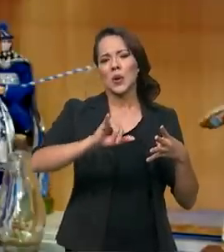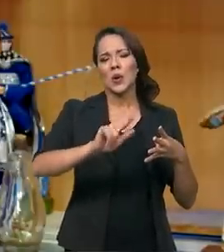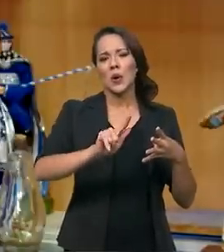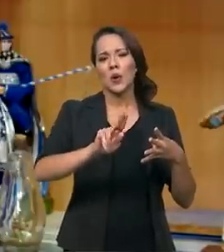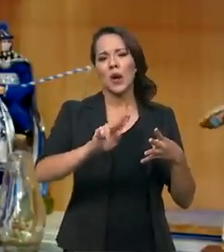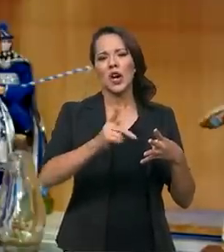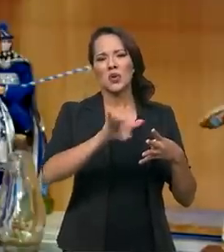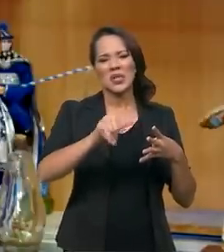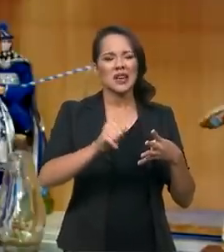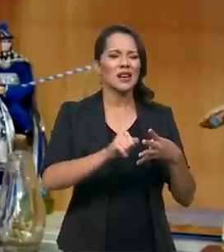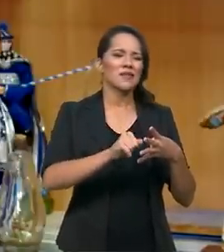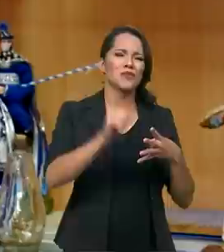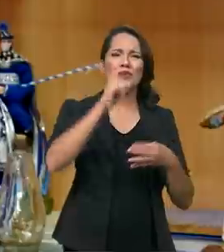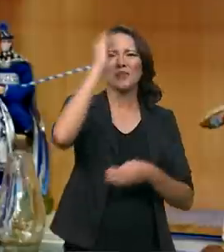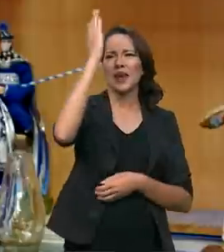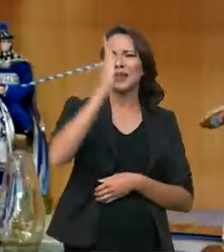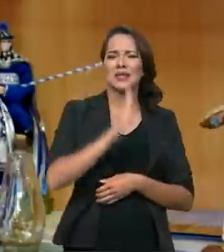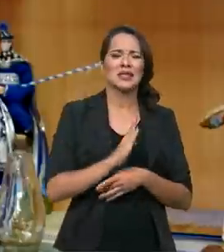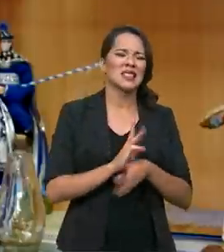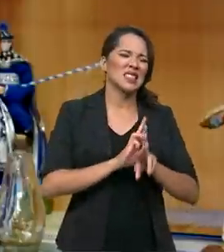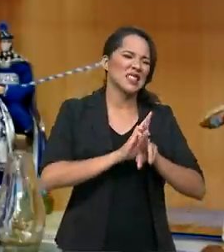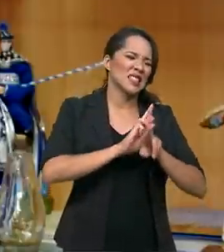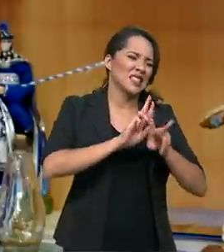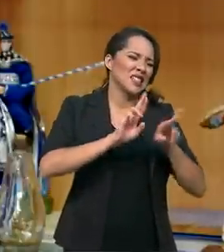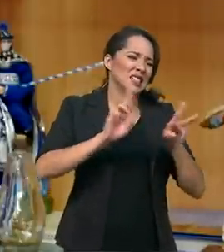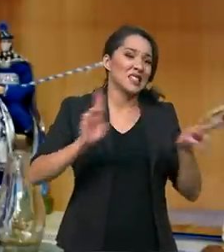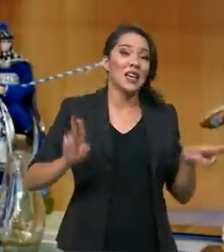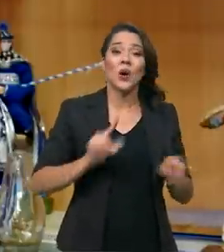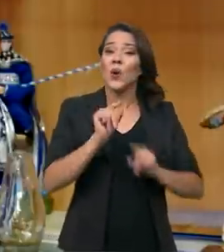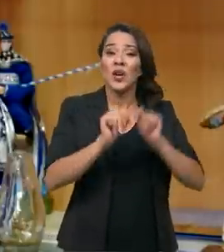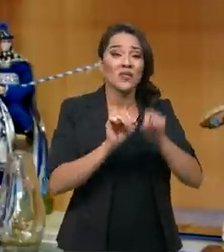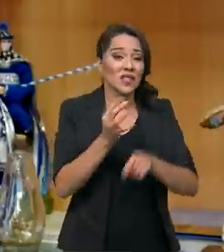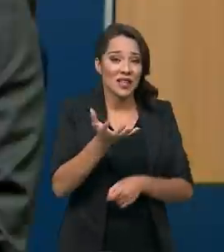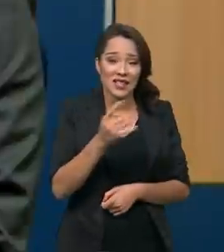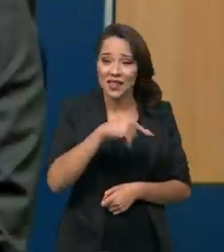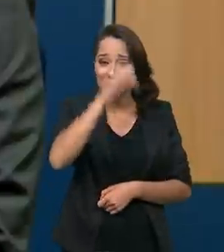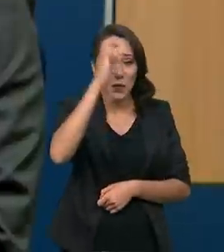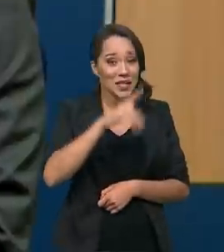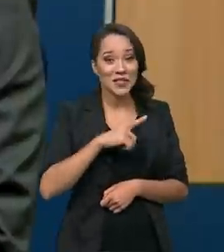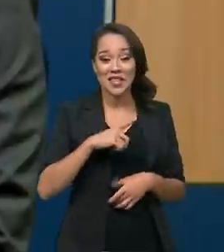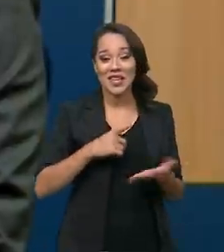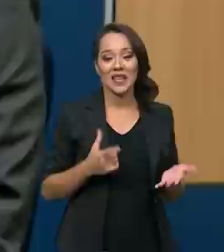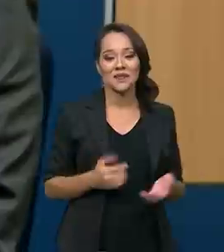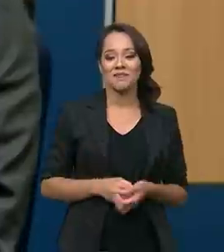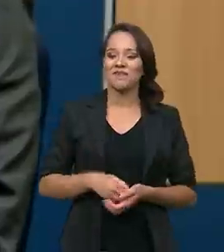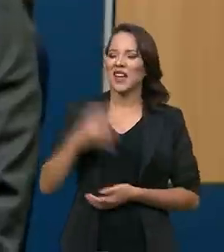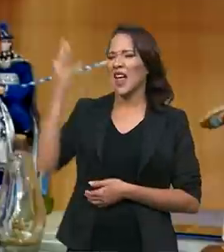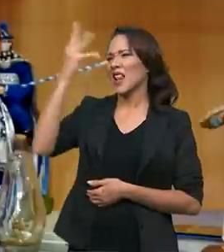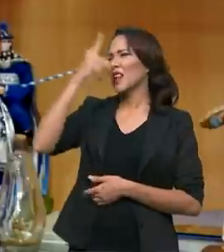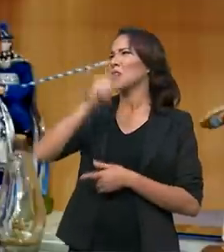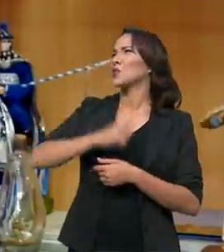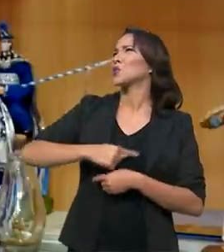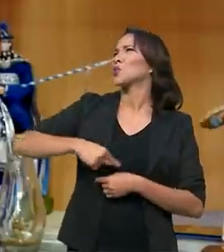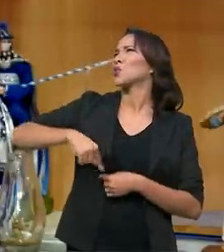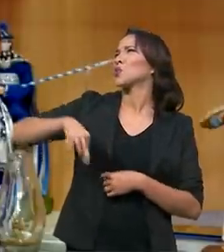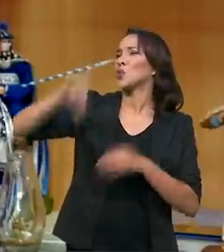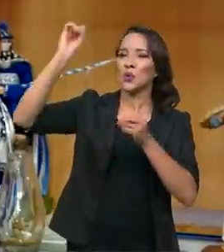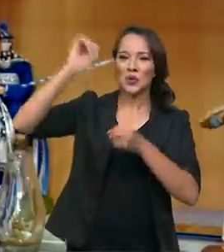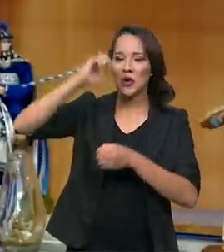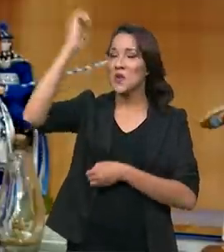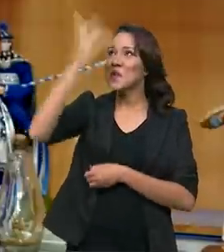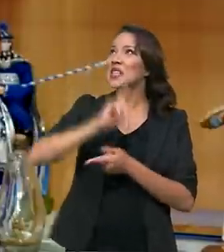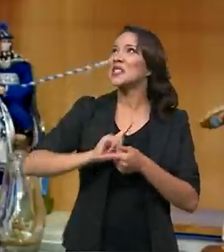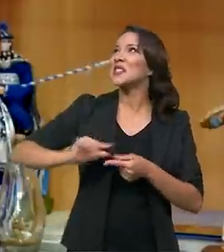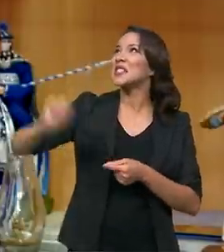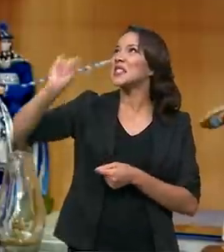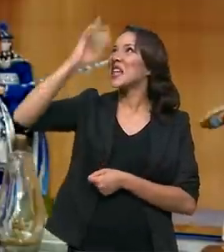Brasil Camboriú Balneário Camboriú o que você quiser nós temos aqui no Brasil é lindo de ponta a ponta fede nem ponta